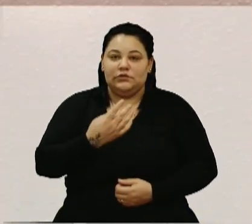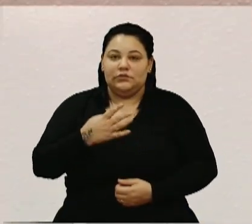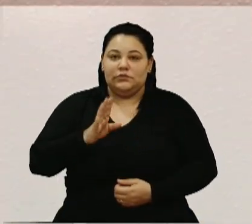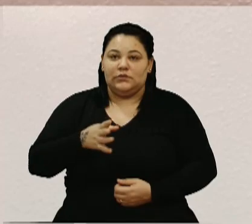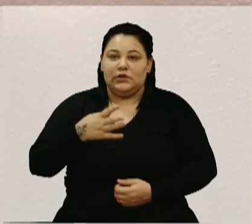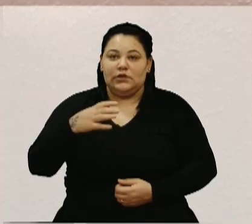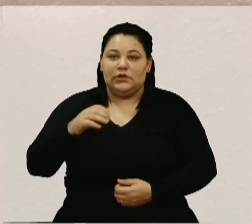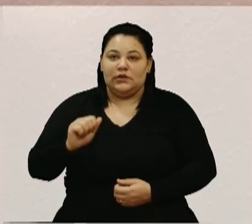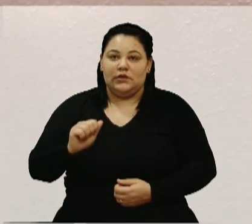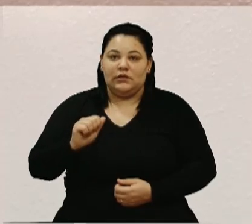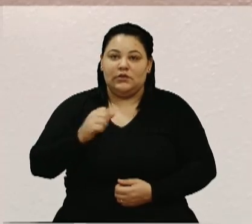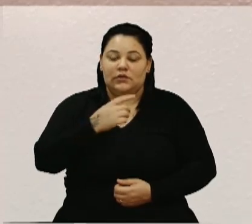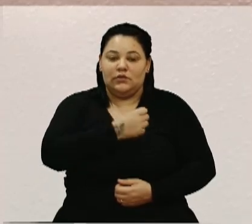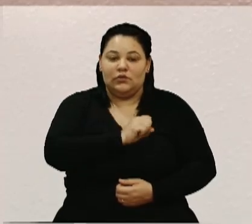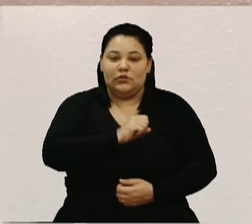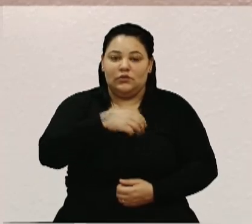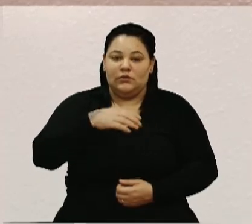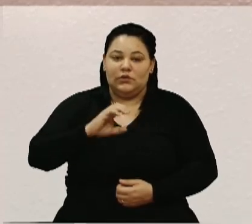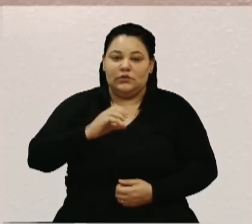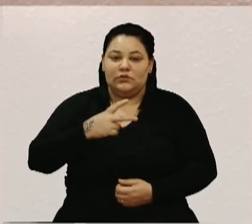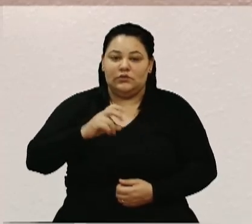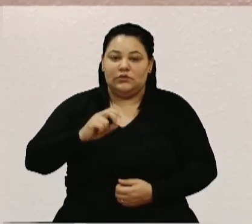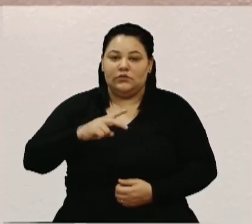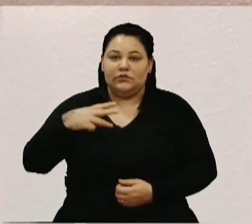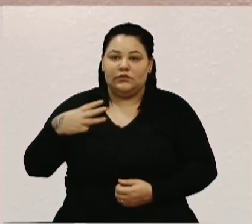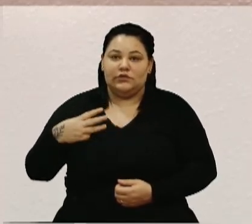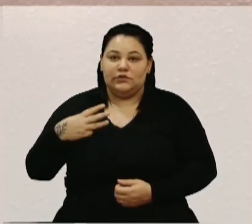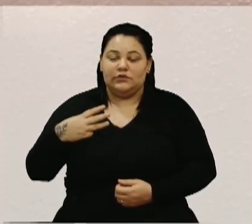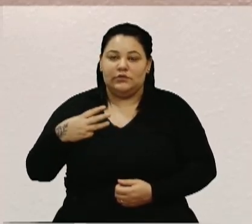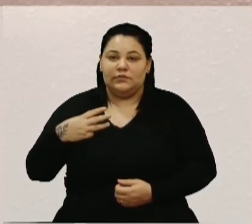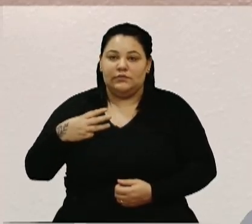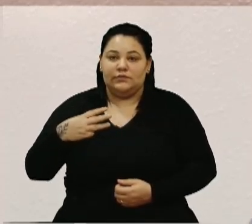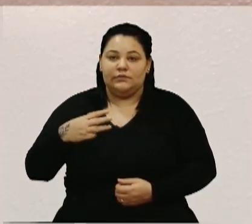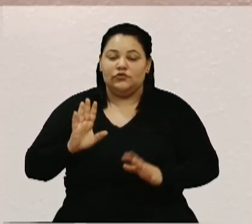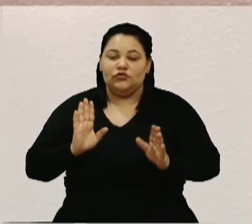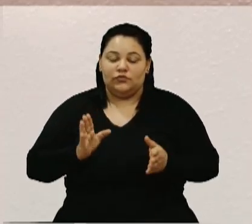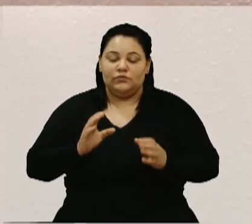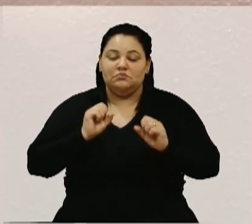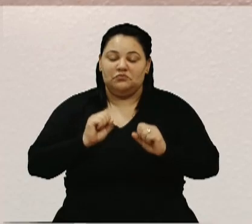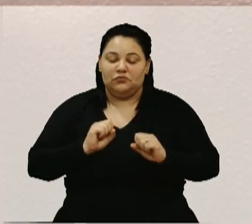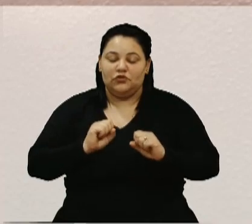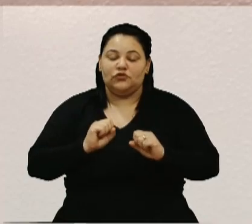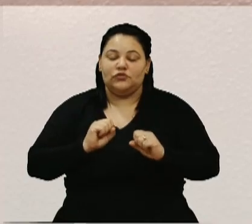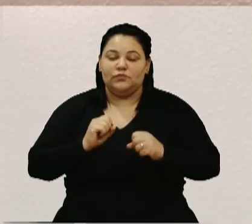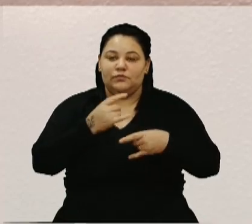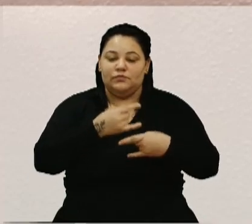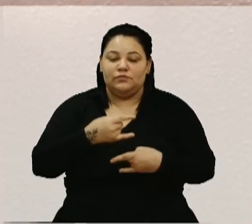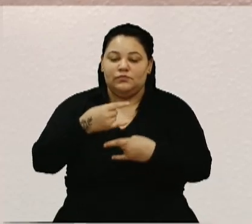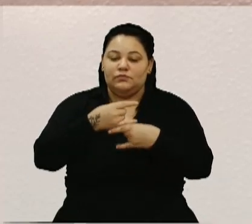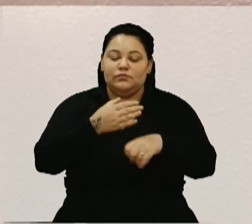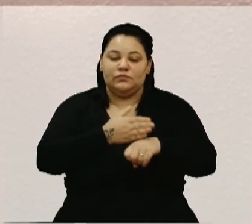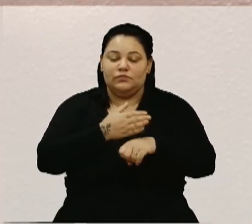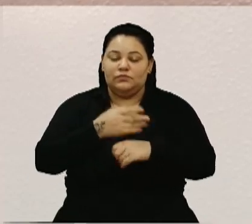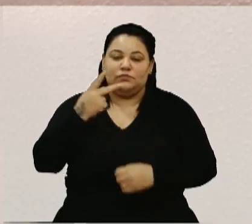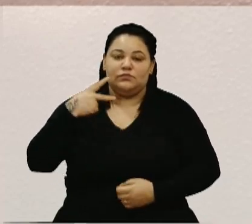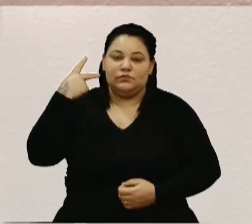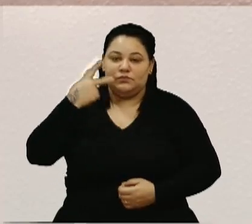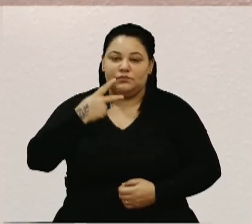1164/A, de 8 de março de 2023, fica assegurada a participação remota das vereadoras e